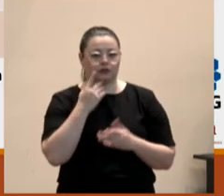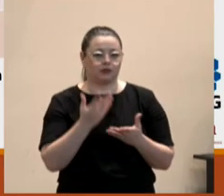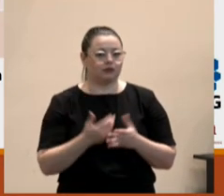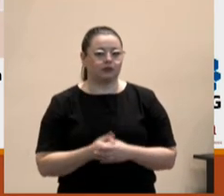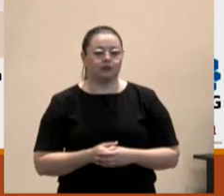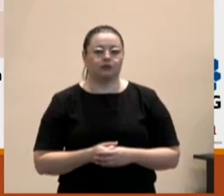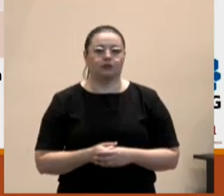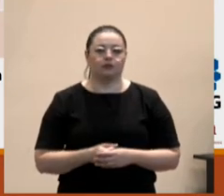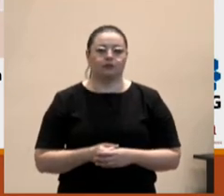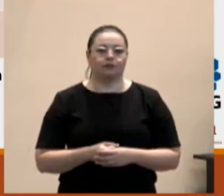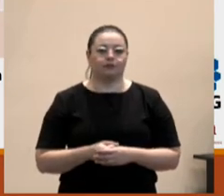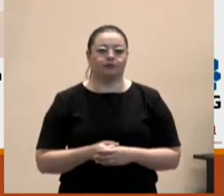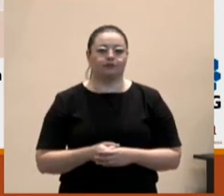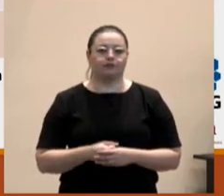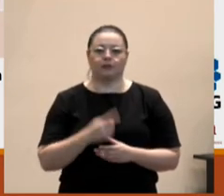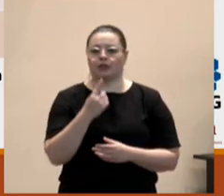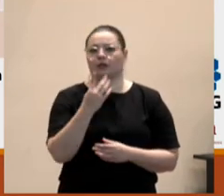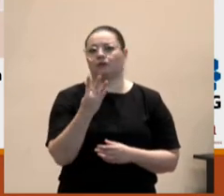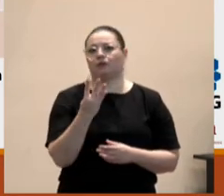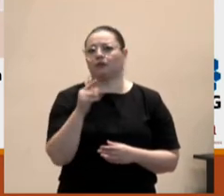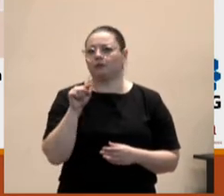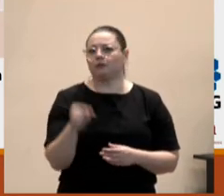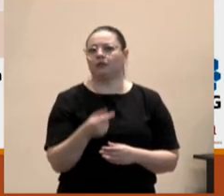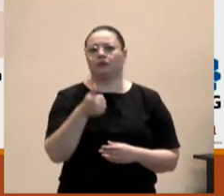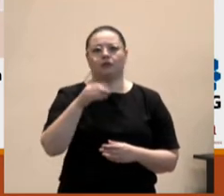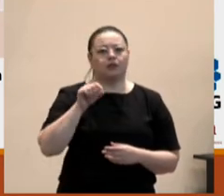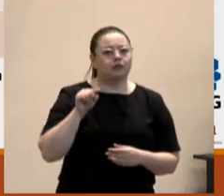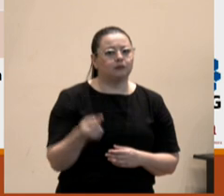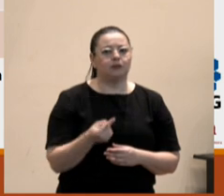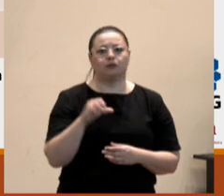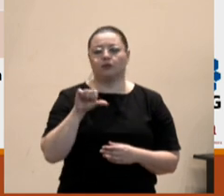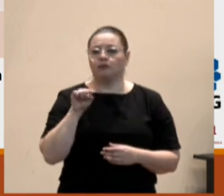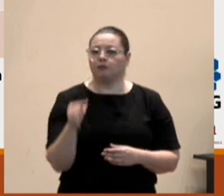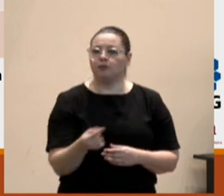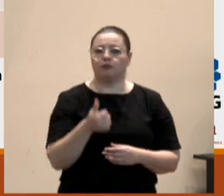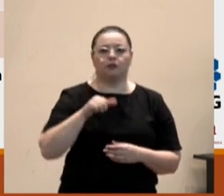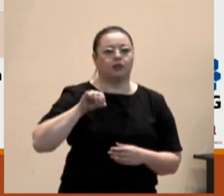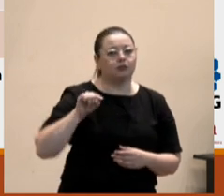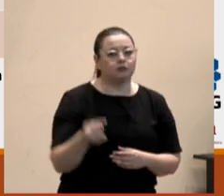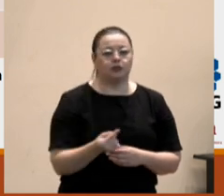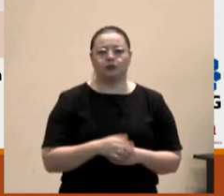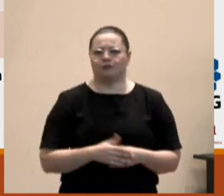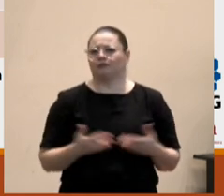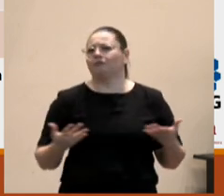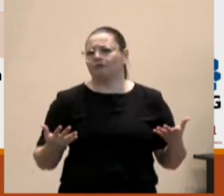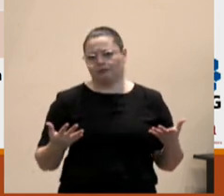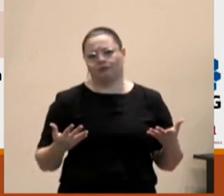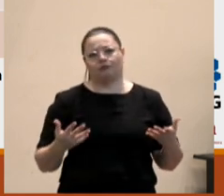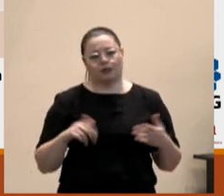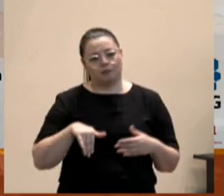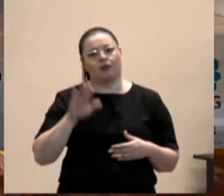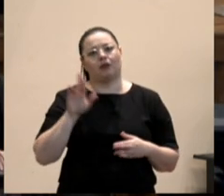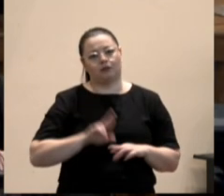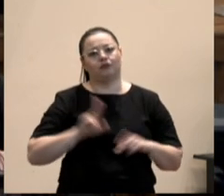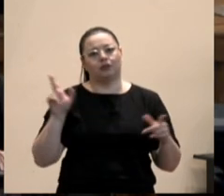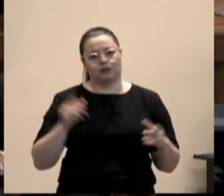grande assim. 14 mil, 10 mil, 10 mil, 9 mil, 10 mil. E no Brasil, é bem maior a